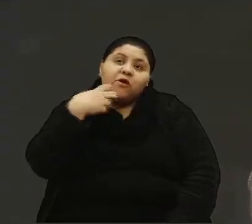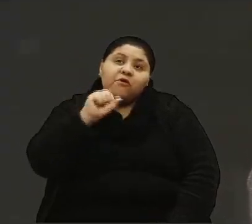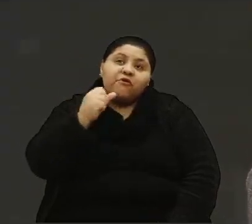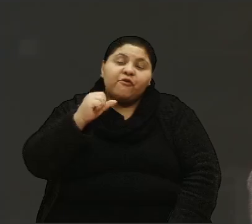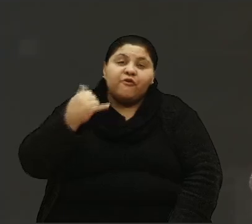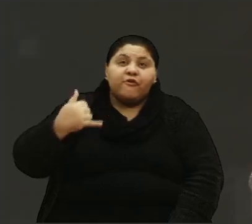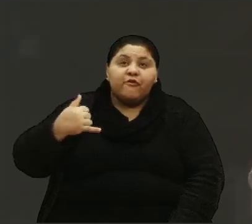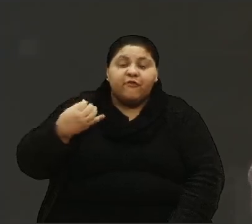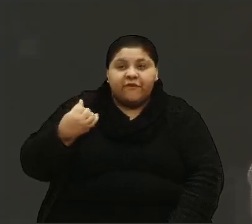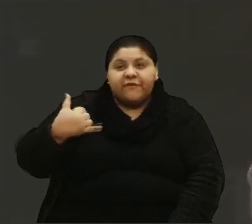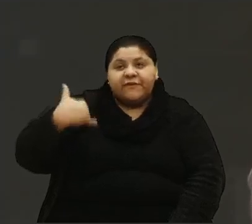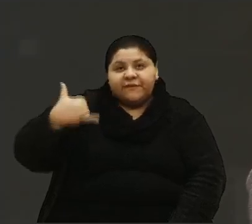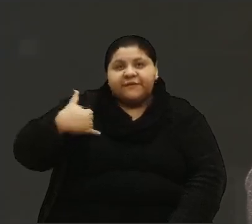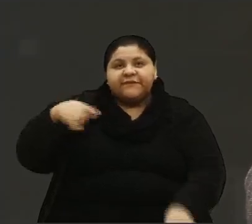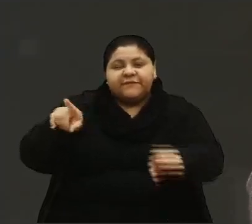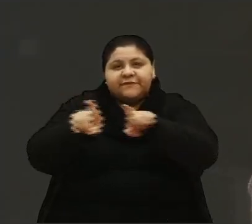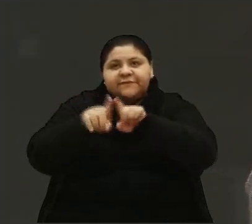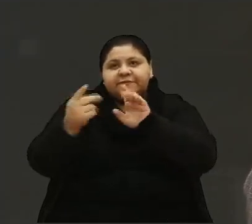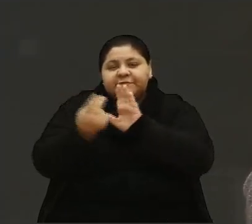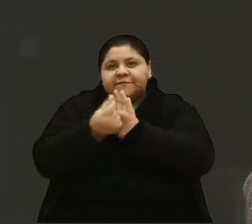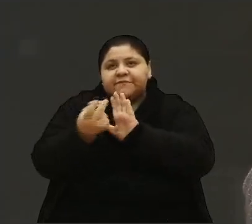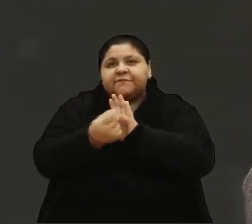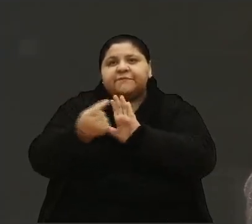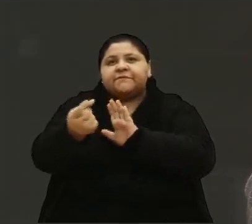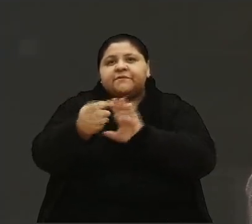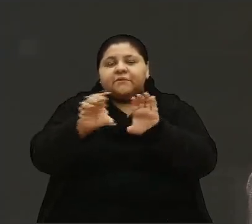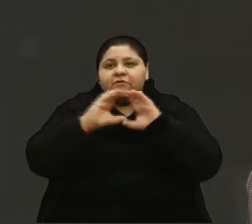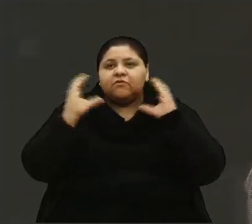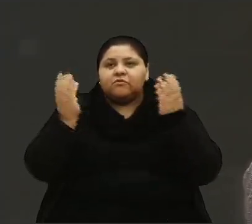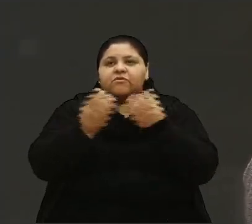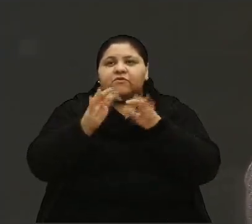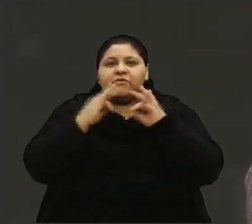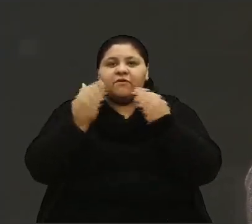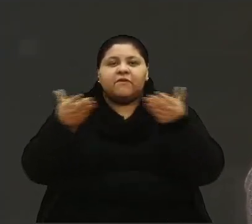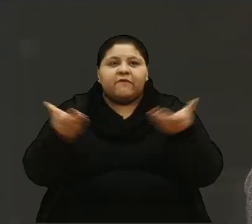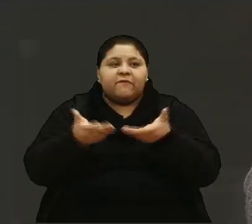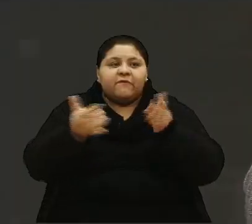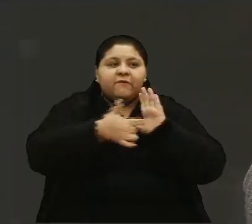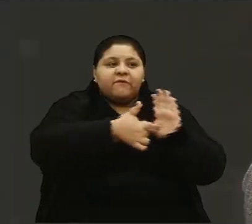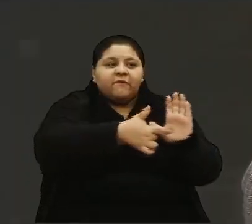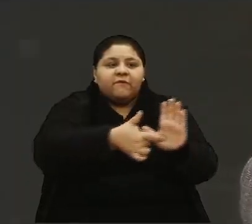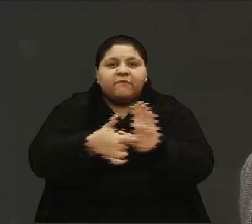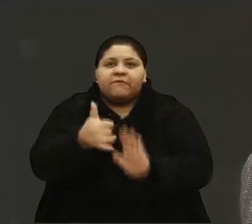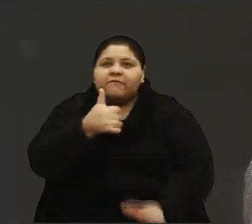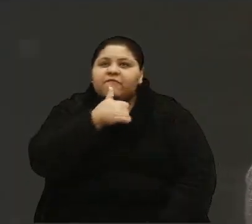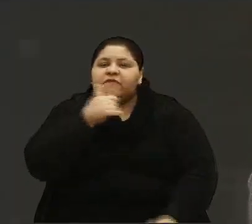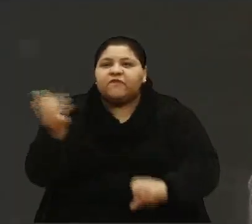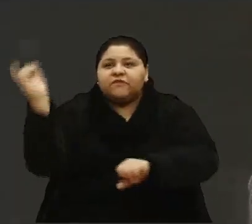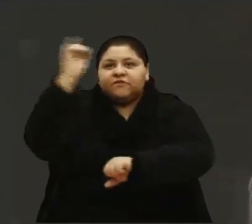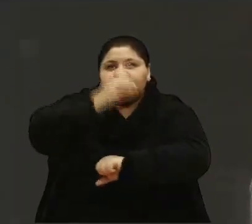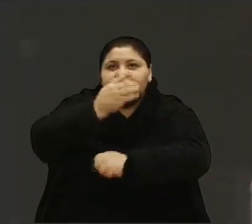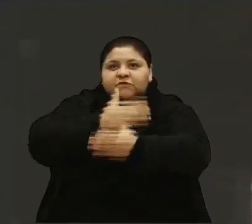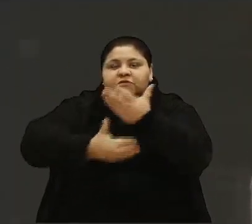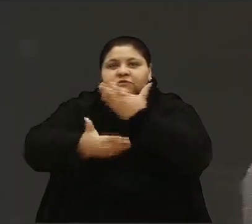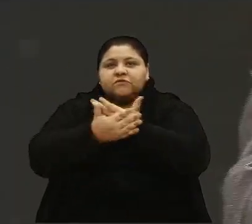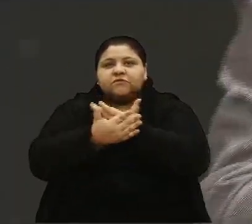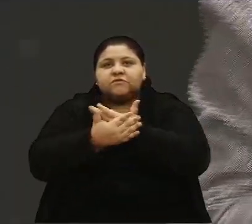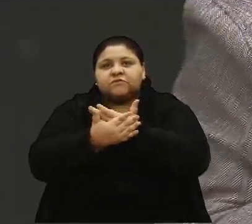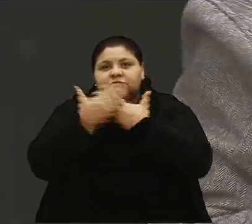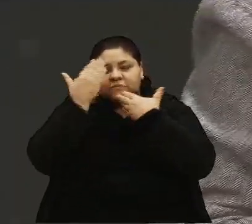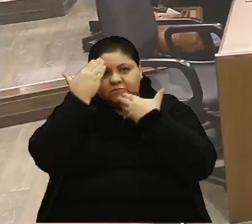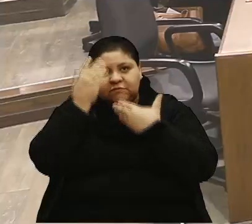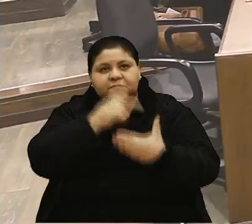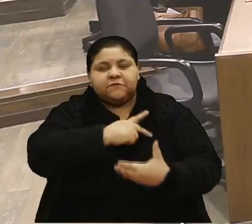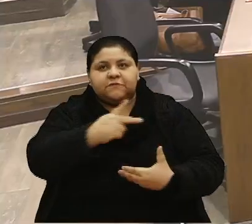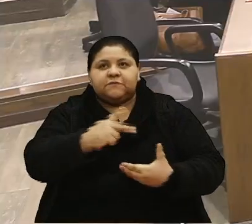deixou um grande legado ao bairro, à comunidade, à sua família. Então fica a apresentação desse voto de pesar nessa data a todos os familiares. Muito obrigado,